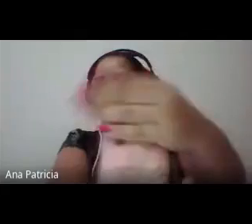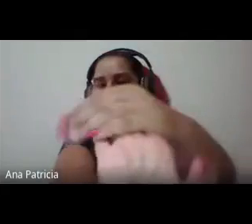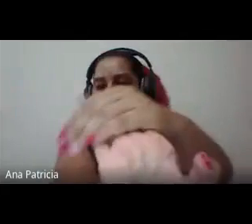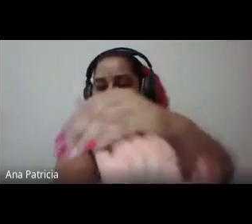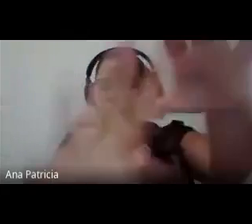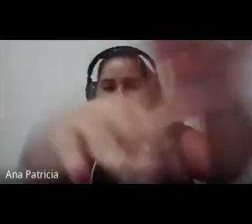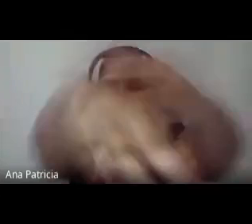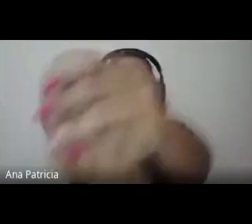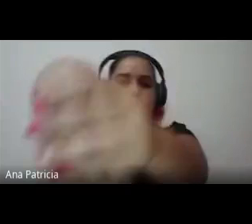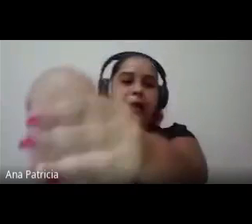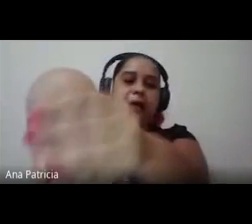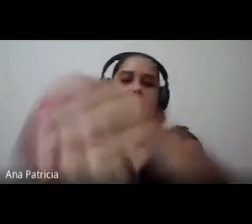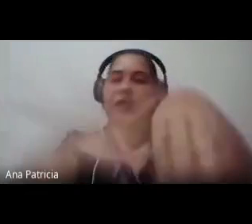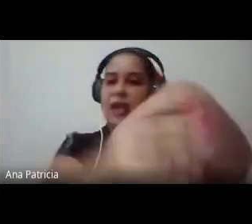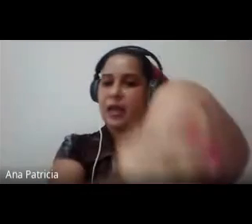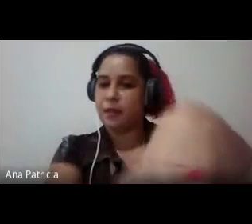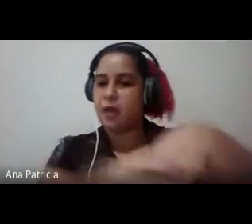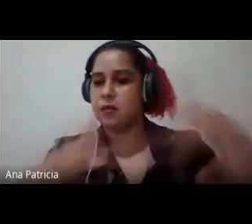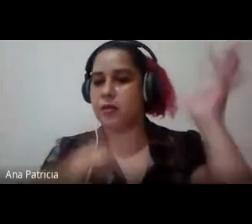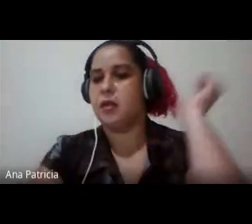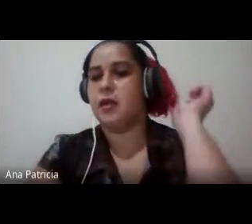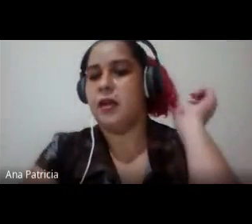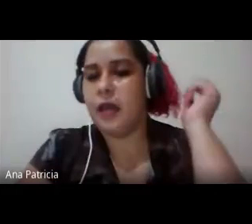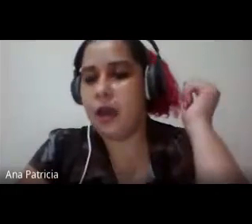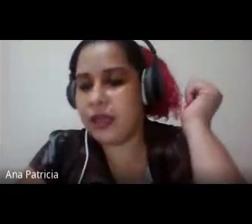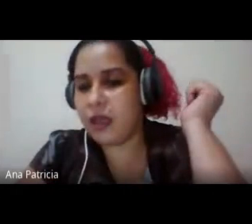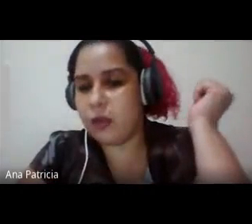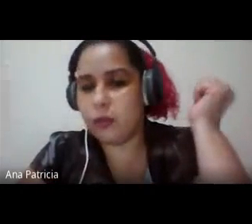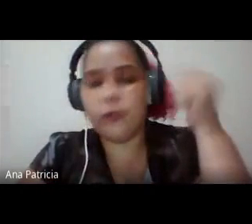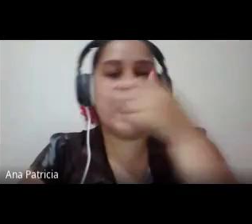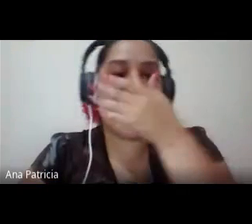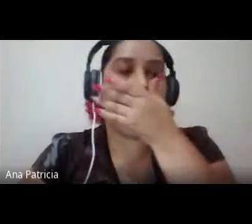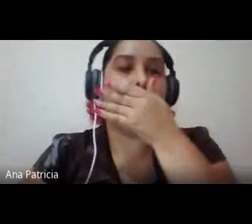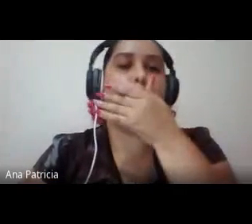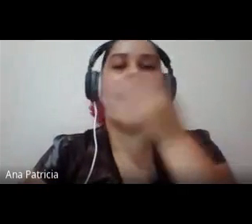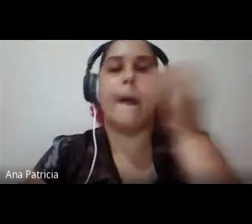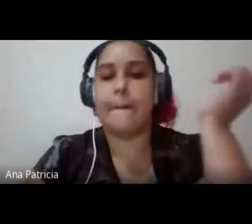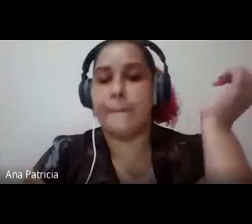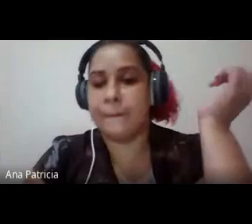fazer um alongamento? Tá? Esticar as mãos. Alguém tem alguma dúvida?